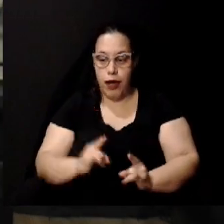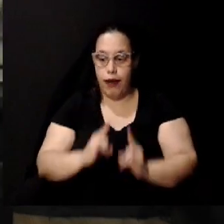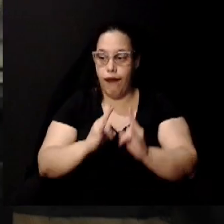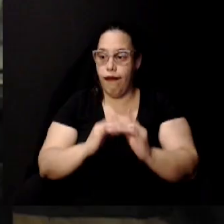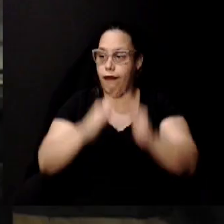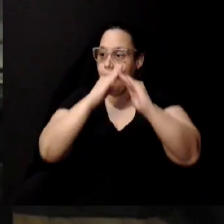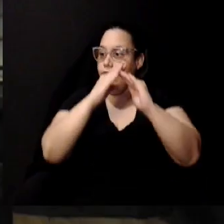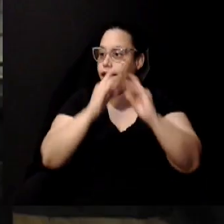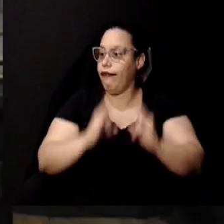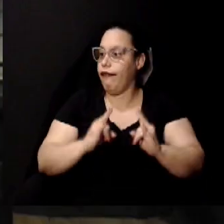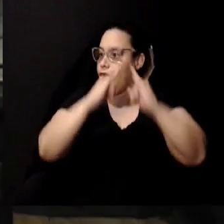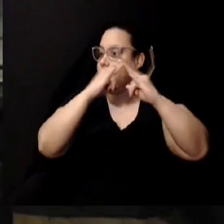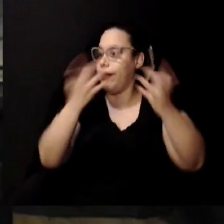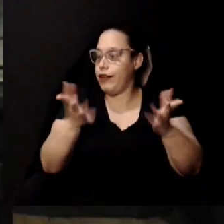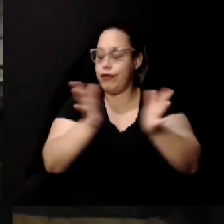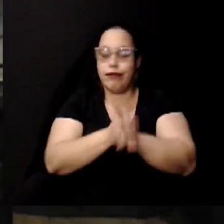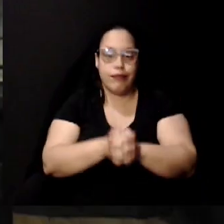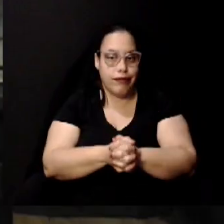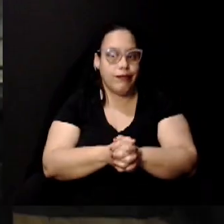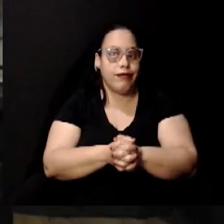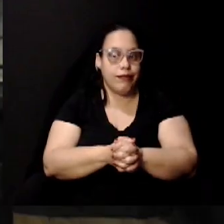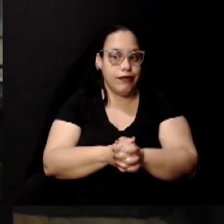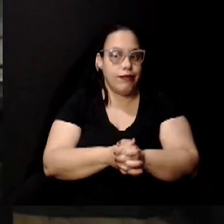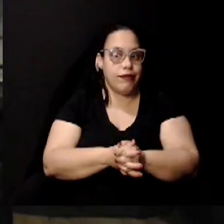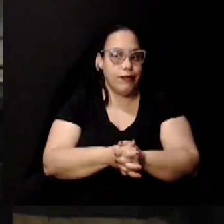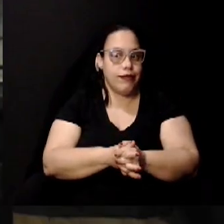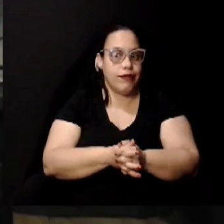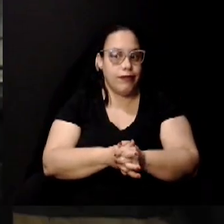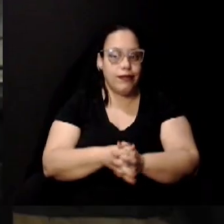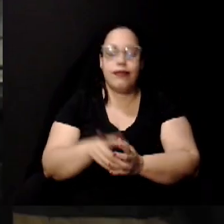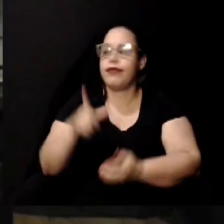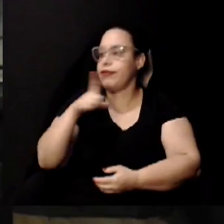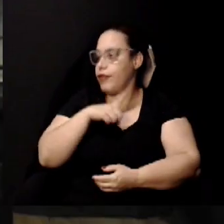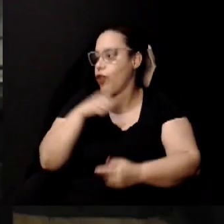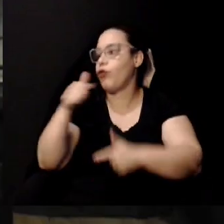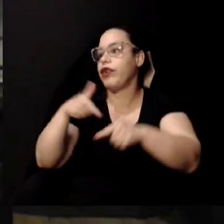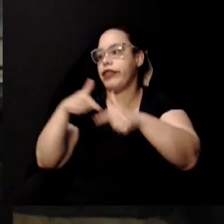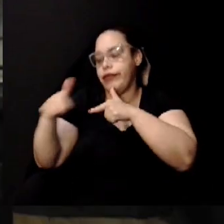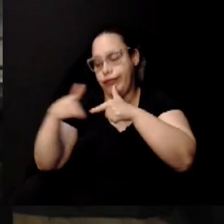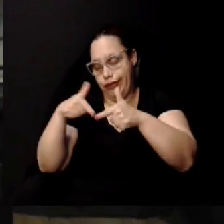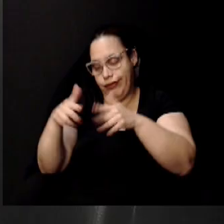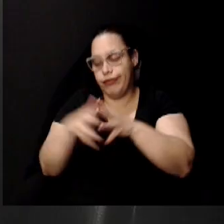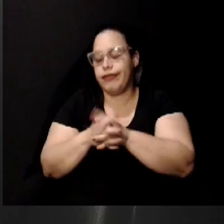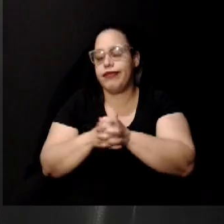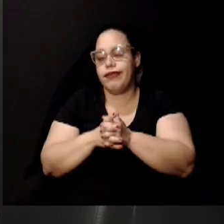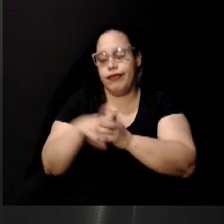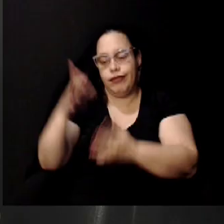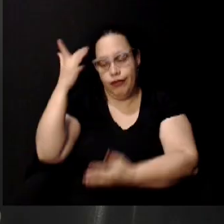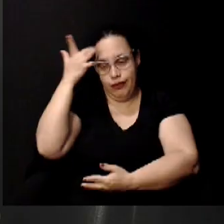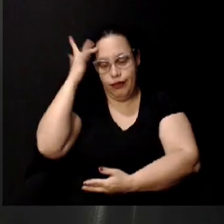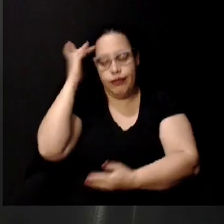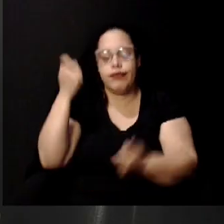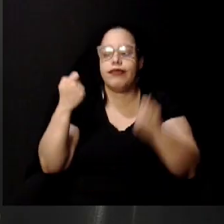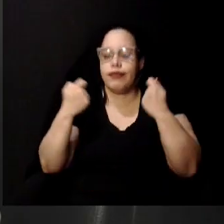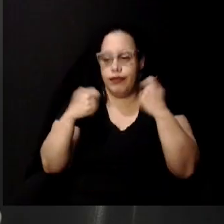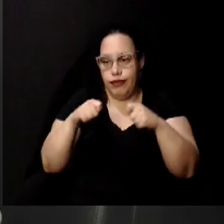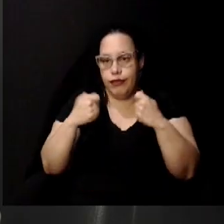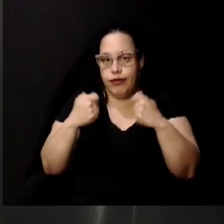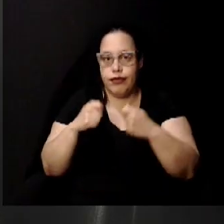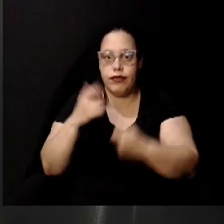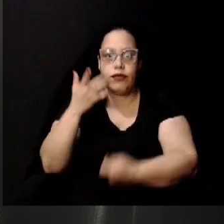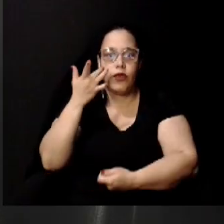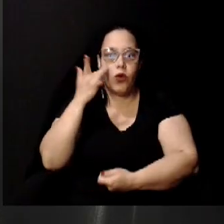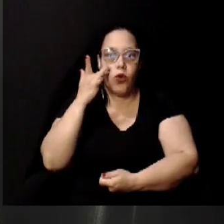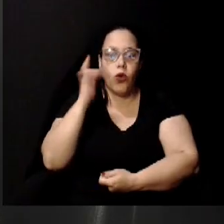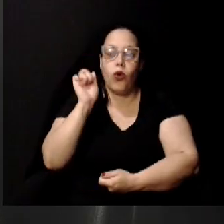resolver isso, porque olha... Mas assim, vai ter bastante trabalho e eu acho que a gente precisa, o que eu acho que é o